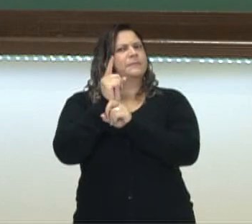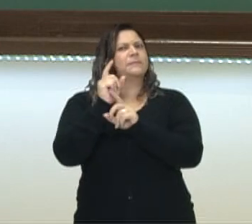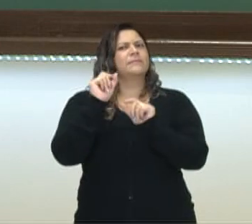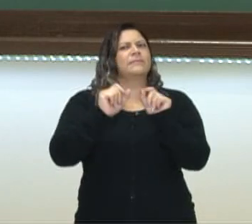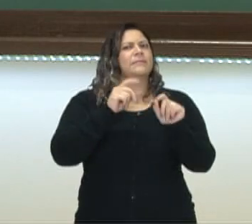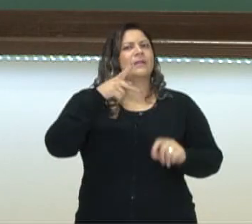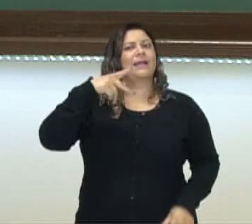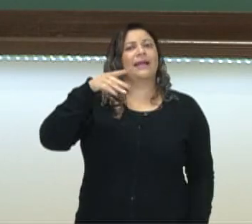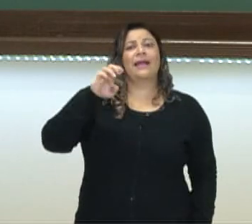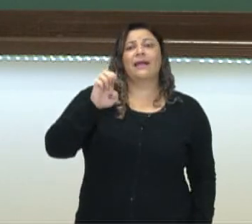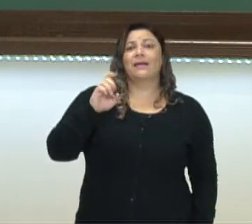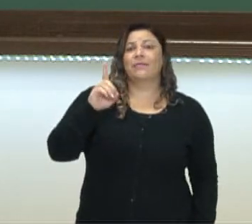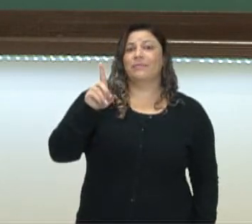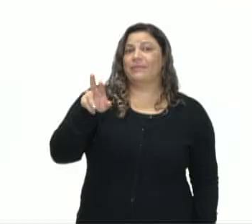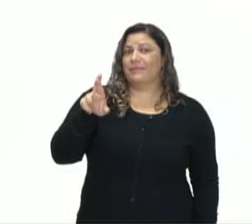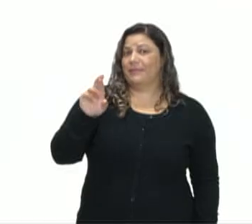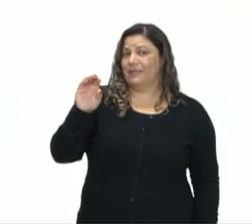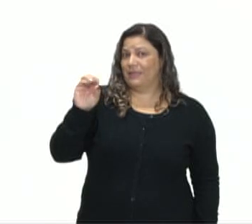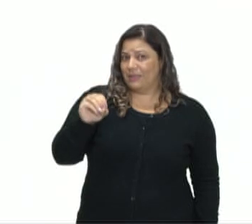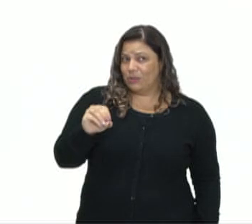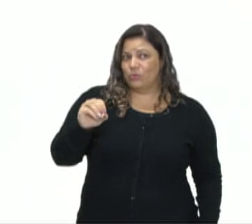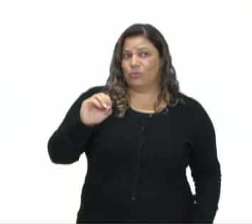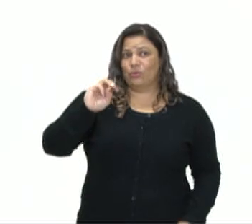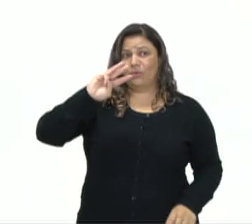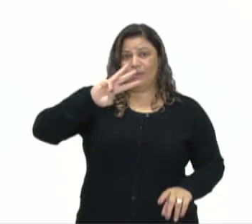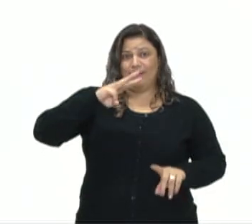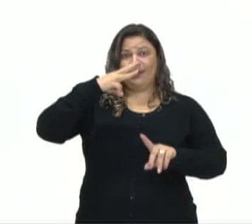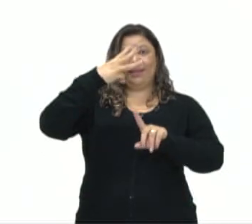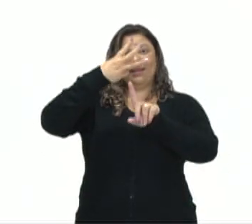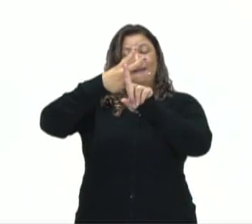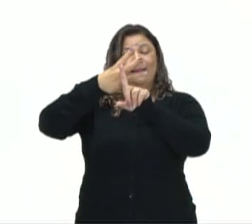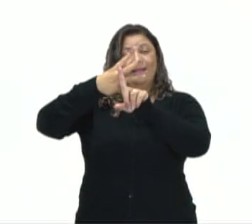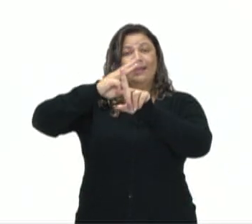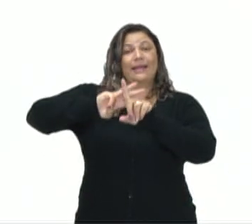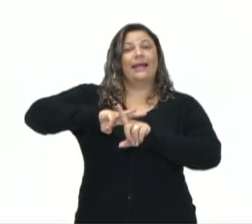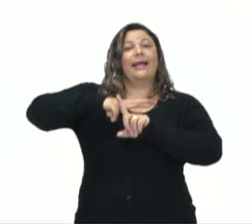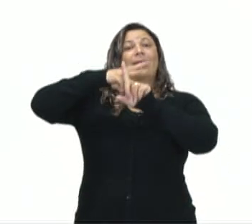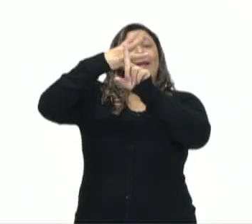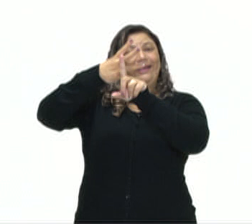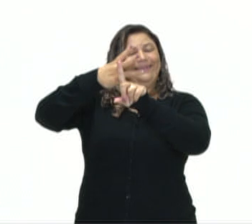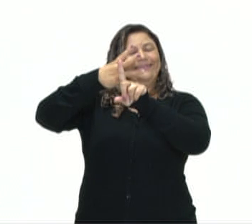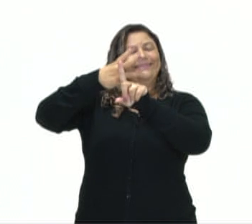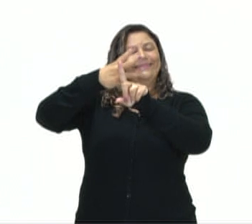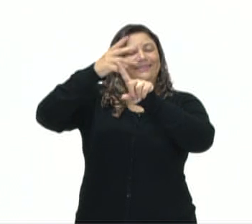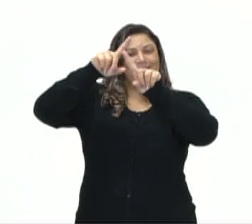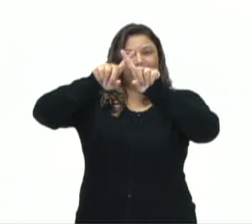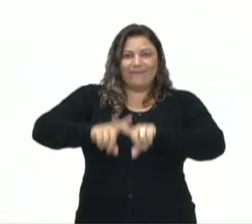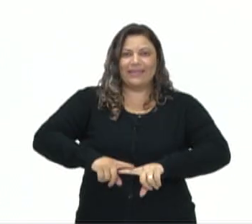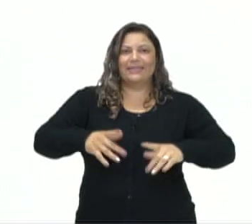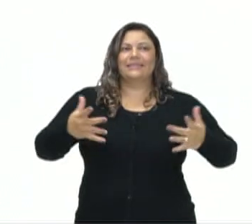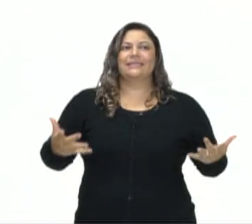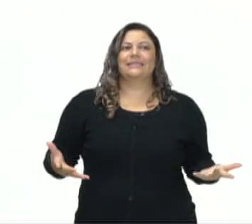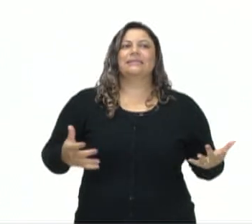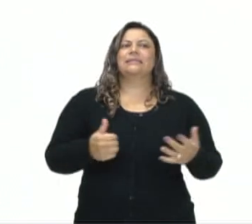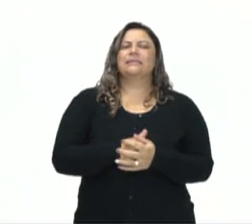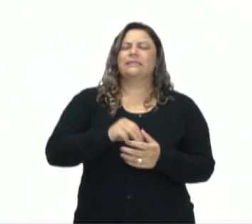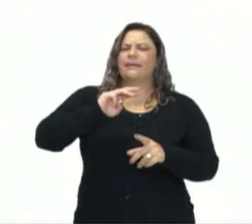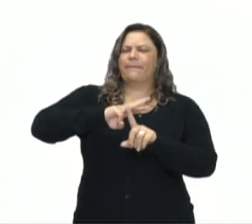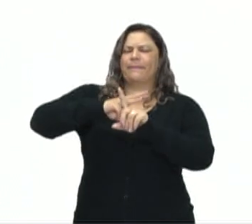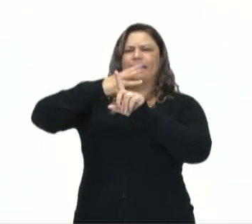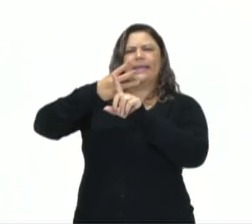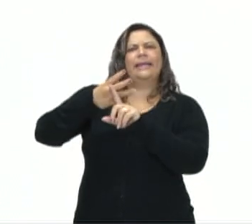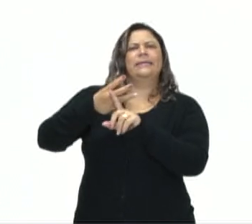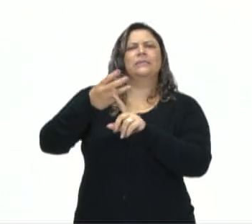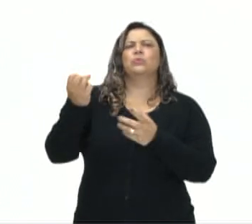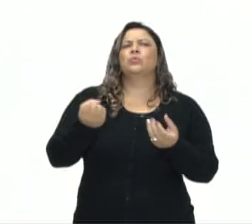Pedro. Pedro é o triplo. Triplo eu já sei que é 3 vezes. Mas é 3 vezes de que